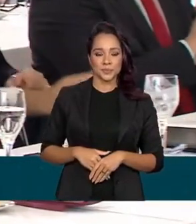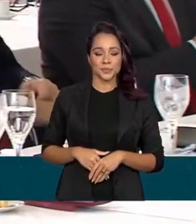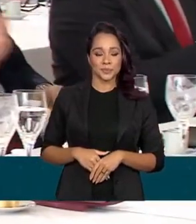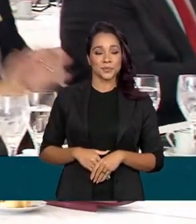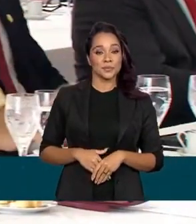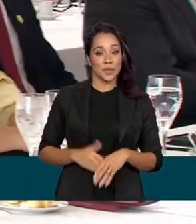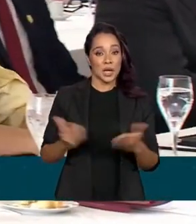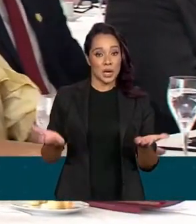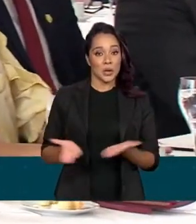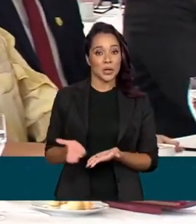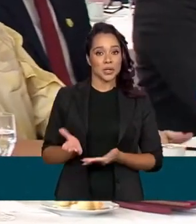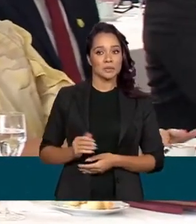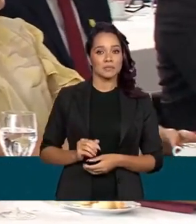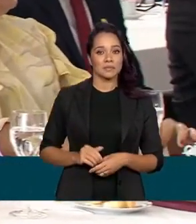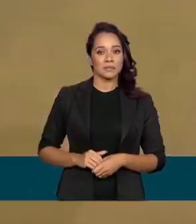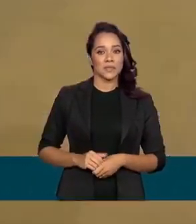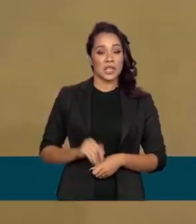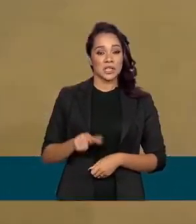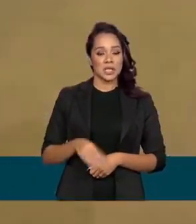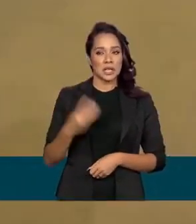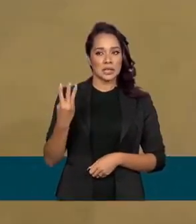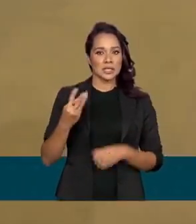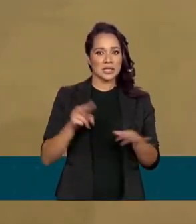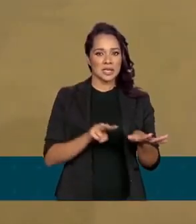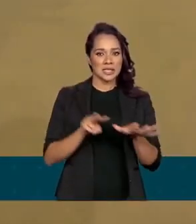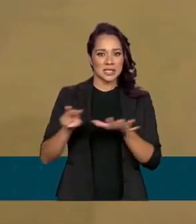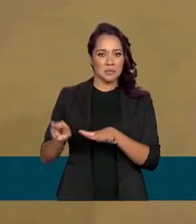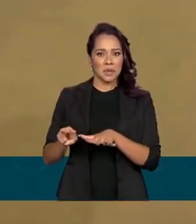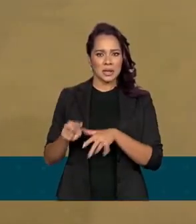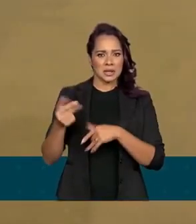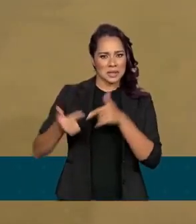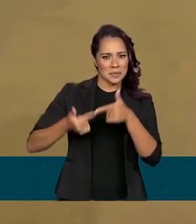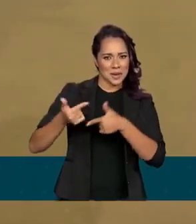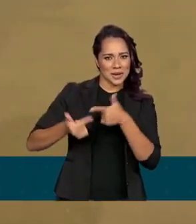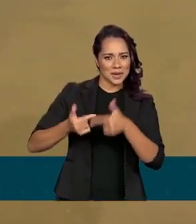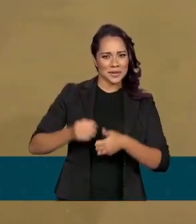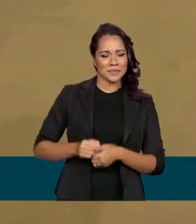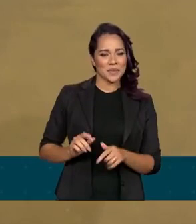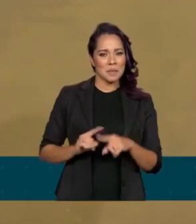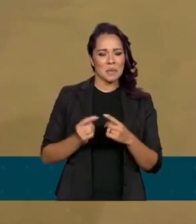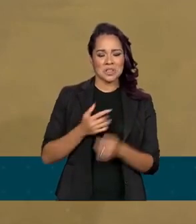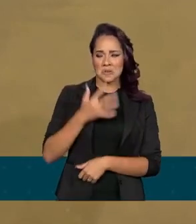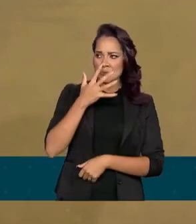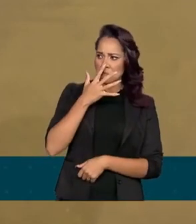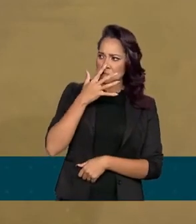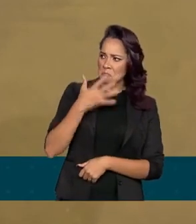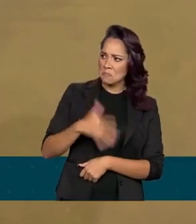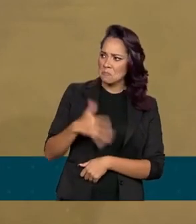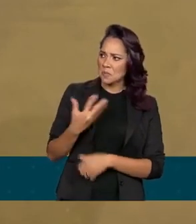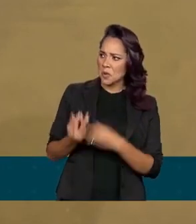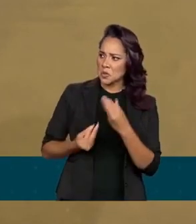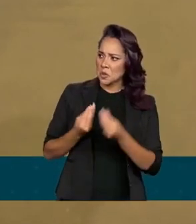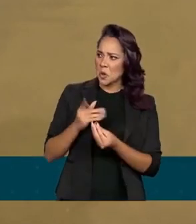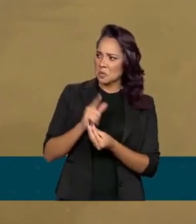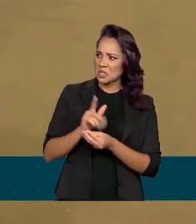Nós estamos aí na terceira semana tomando pé, mas eu estou impressionado com o desmonte que